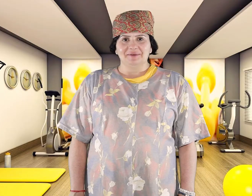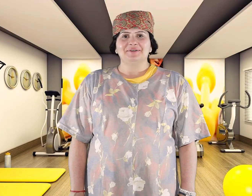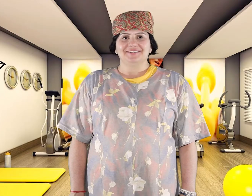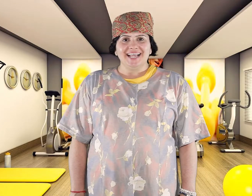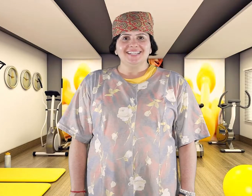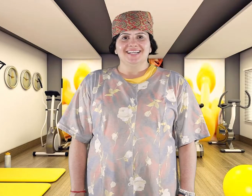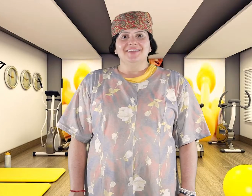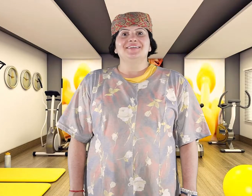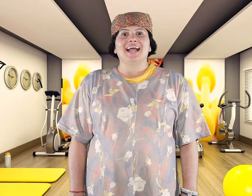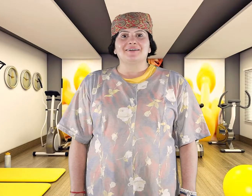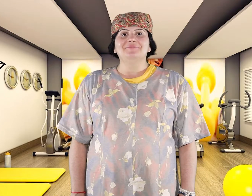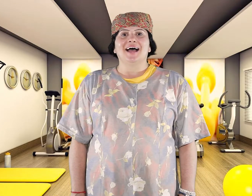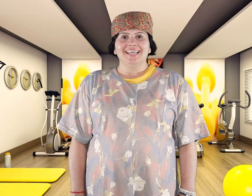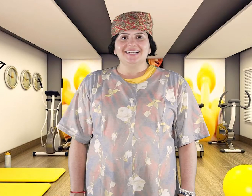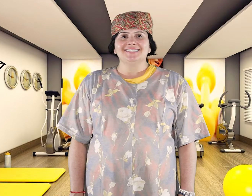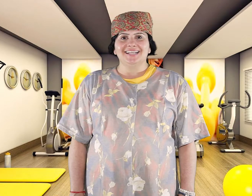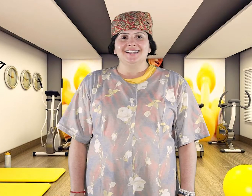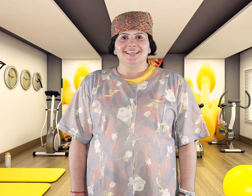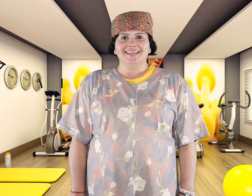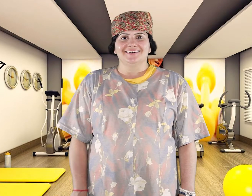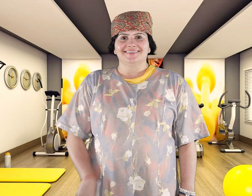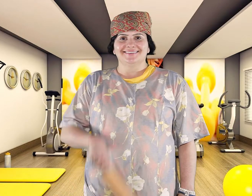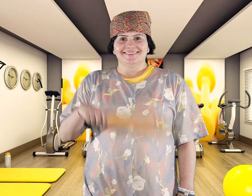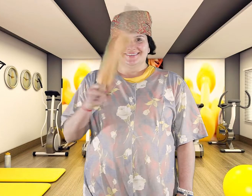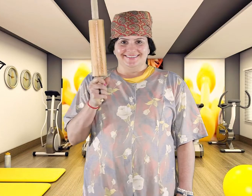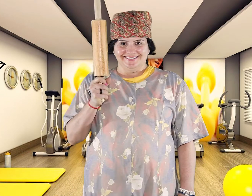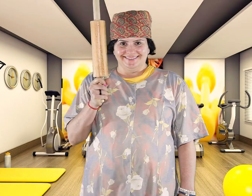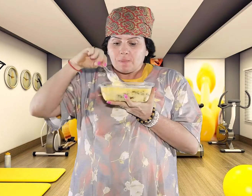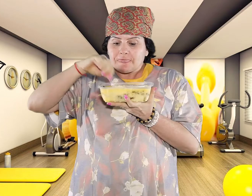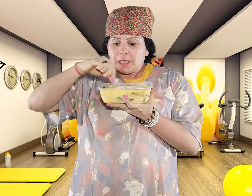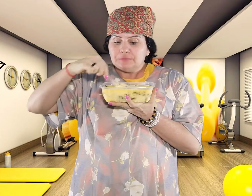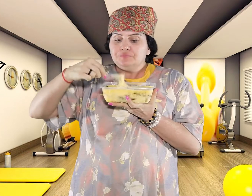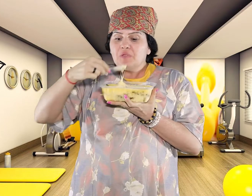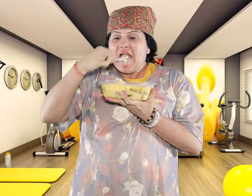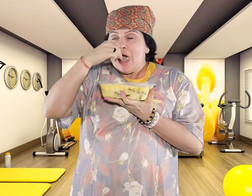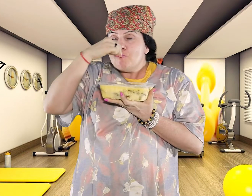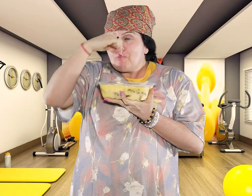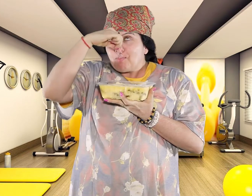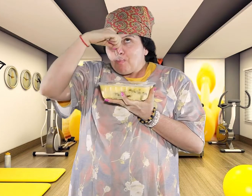Ensinar agora pra vocês ficar com barriga de tanquinho.